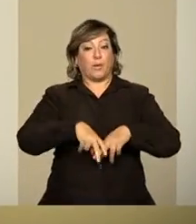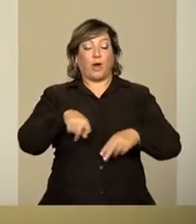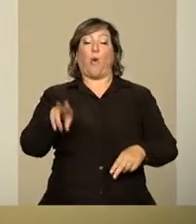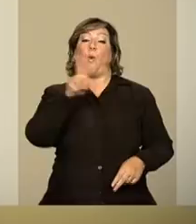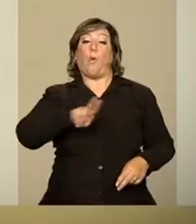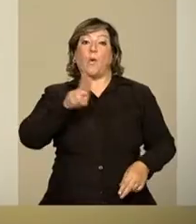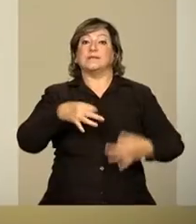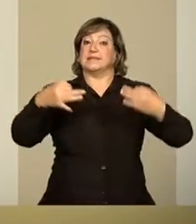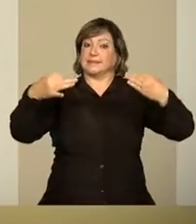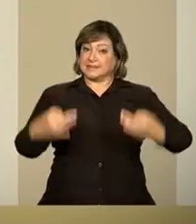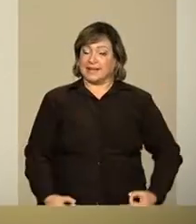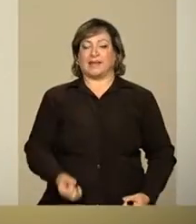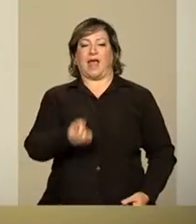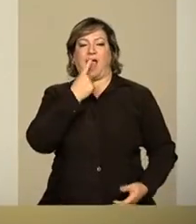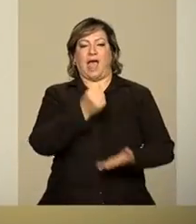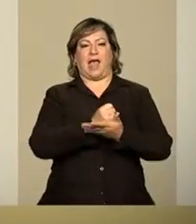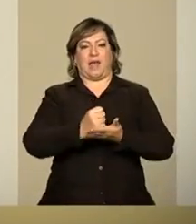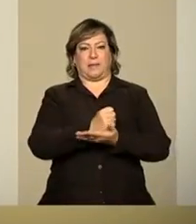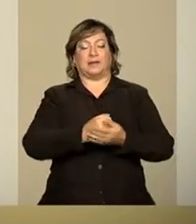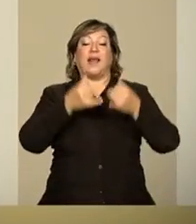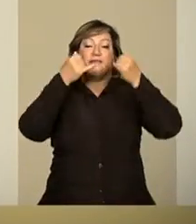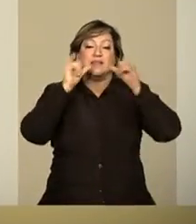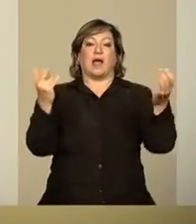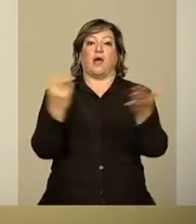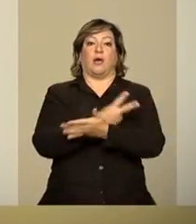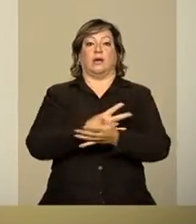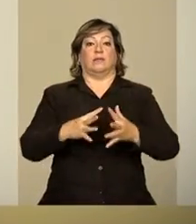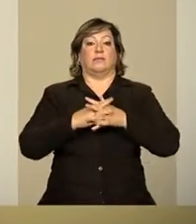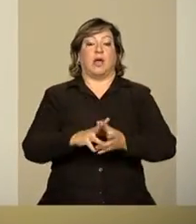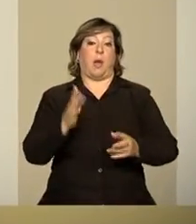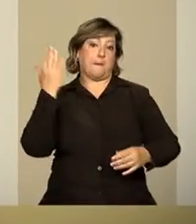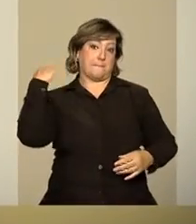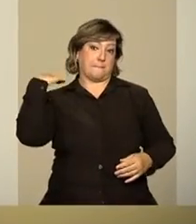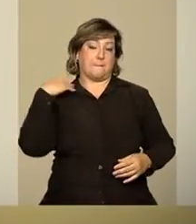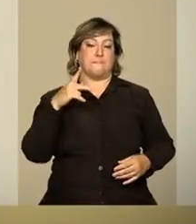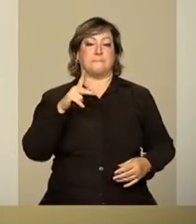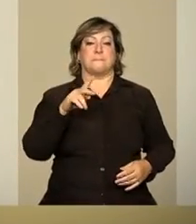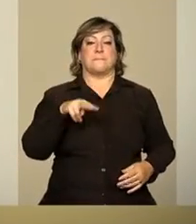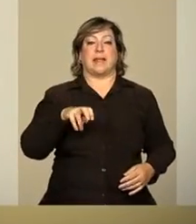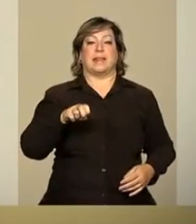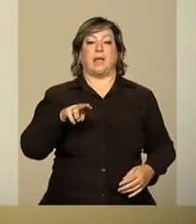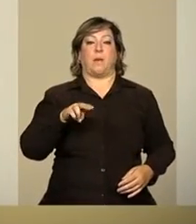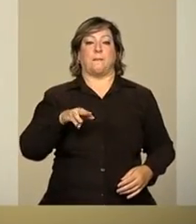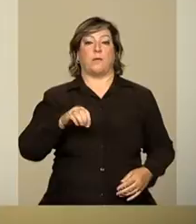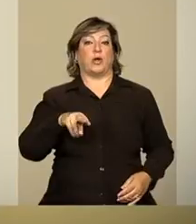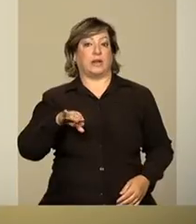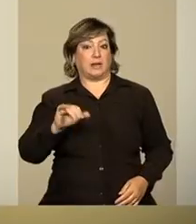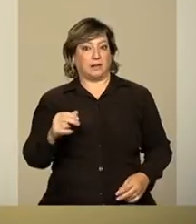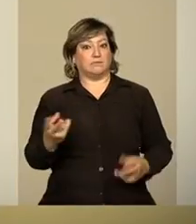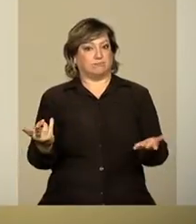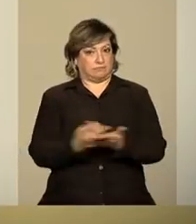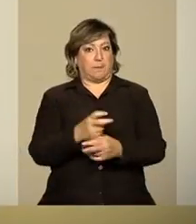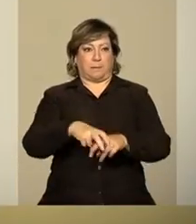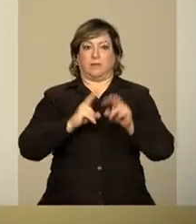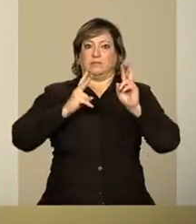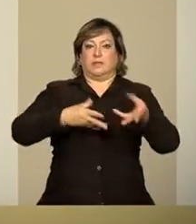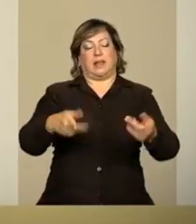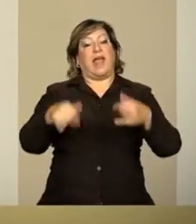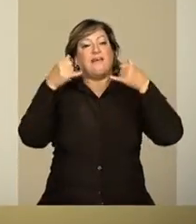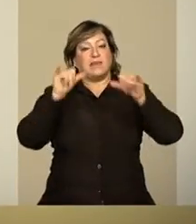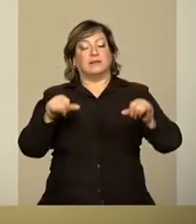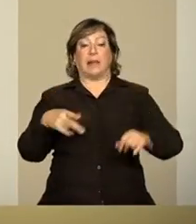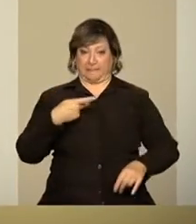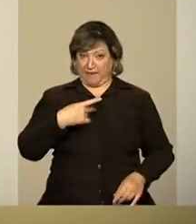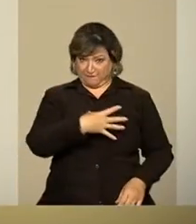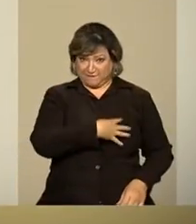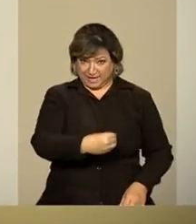Luciano evita uma complicação como uma pneumonia por exemplo que pode levar a internação a minha filha Luciano